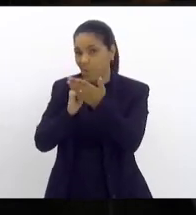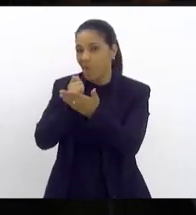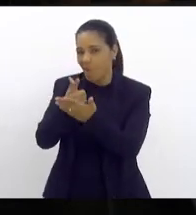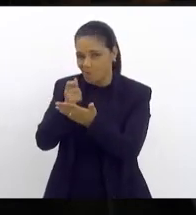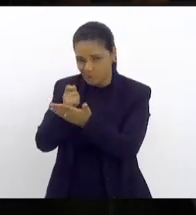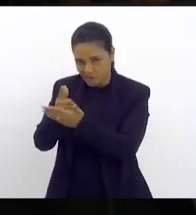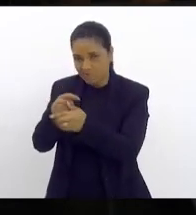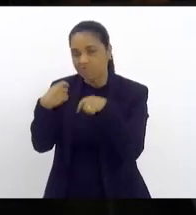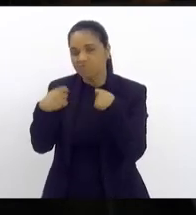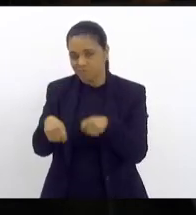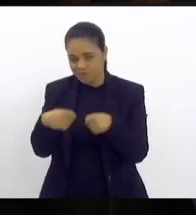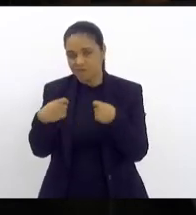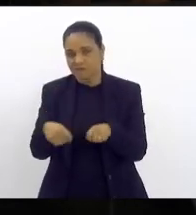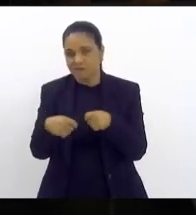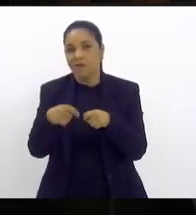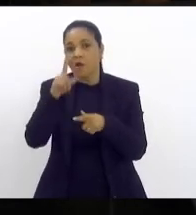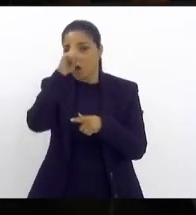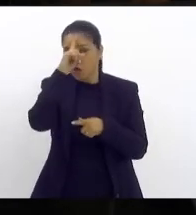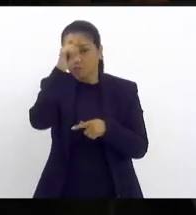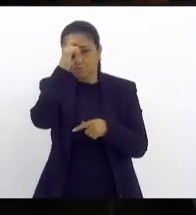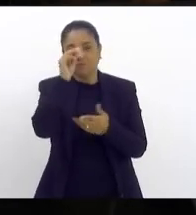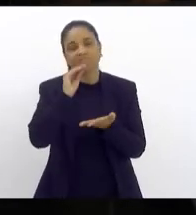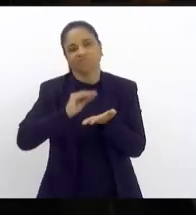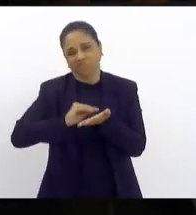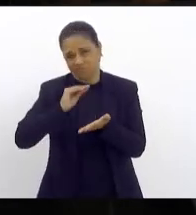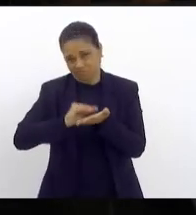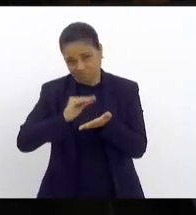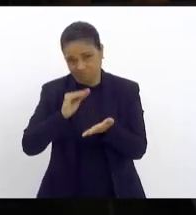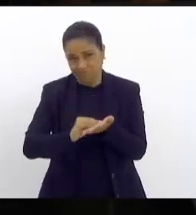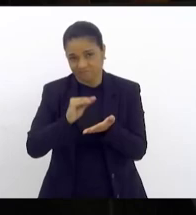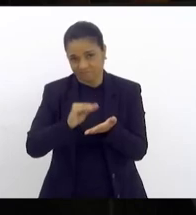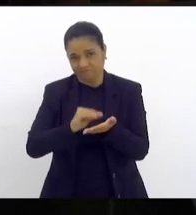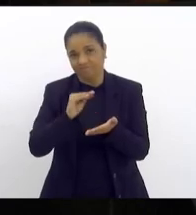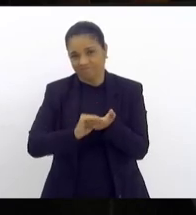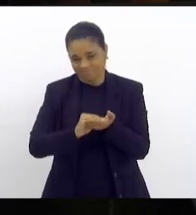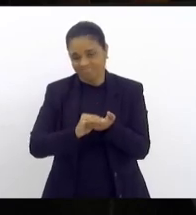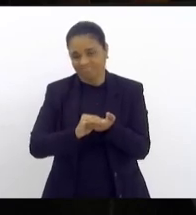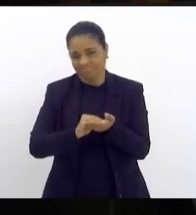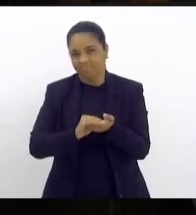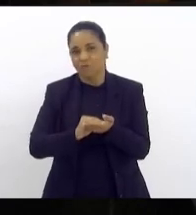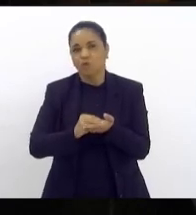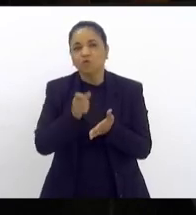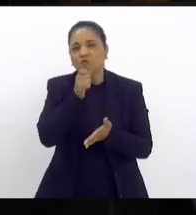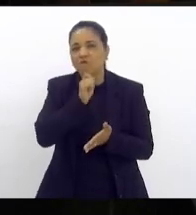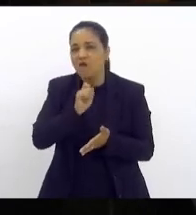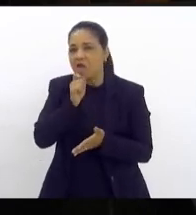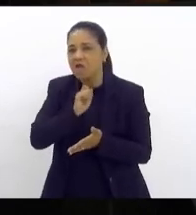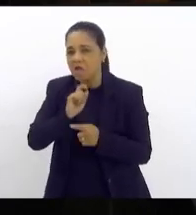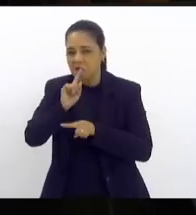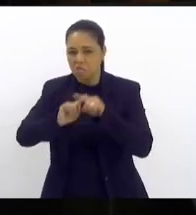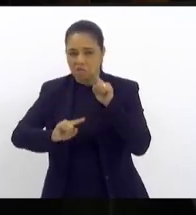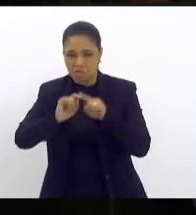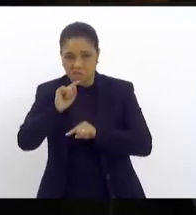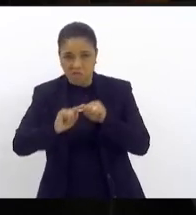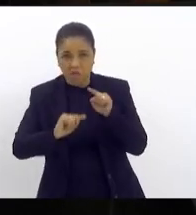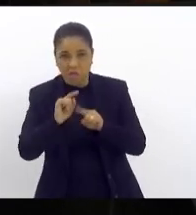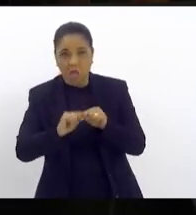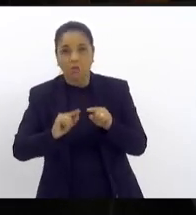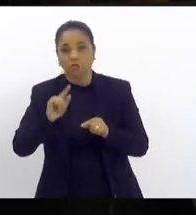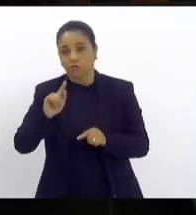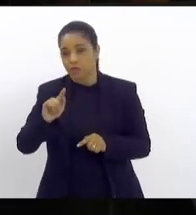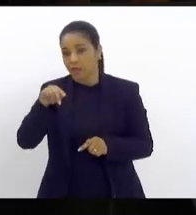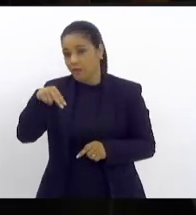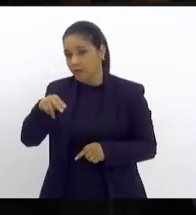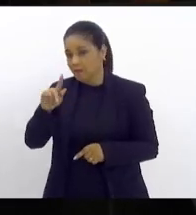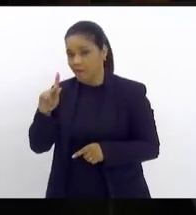equipamentos muitos desses hospitais estão estão com estrutura completamente sucateada e o dgh Hoje não tem recursos